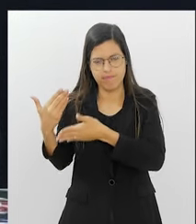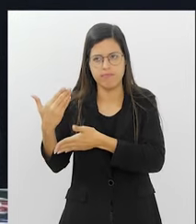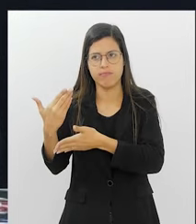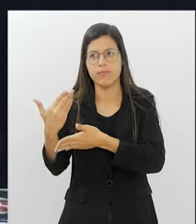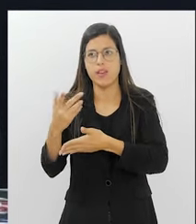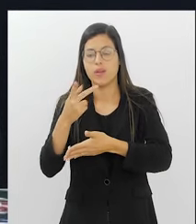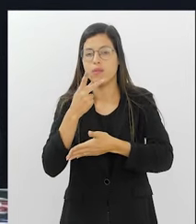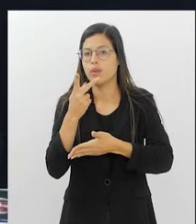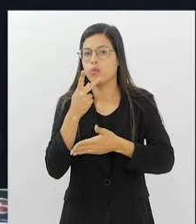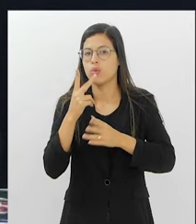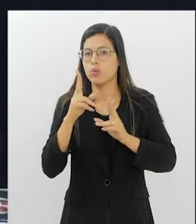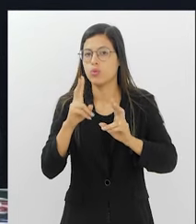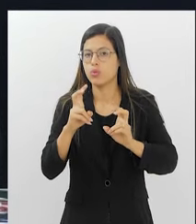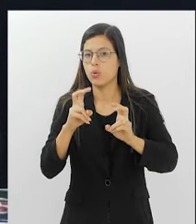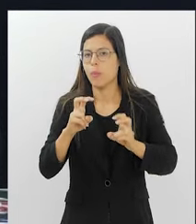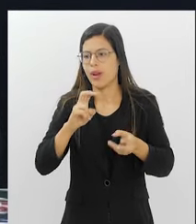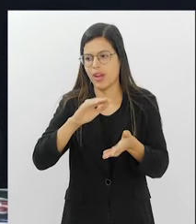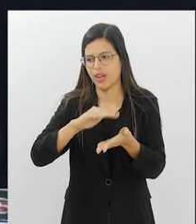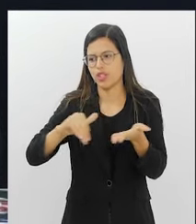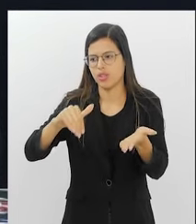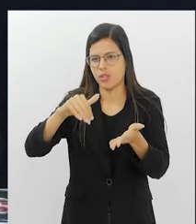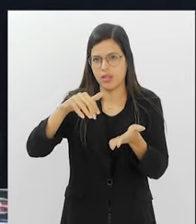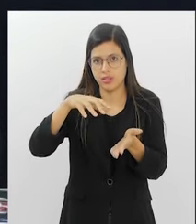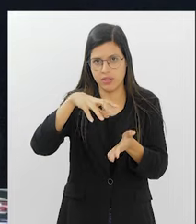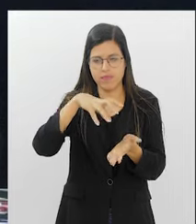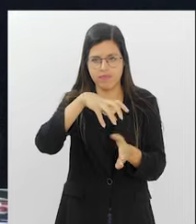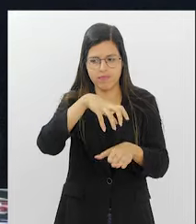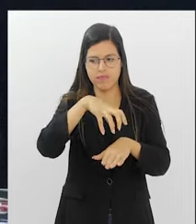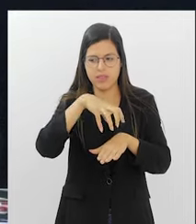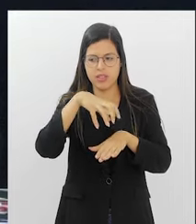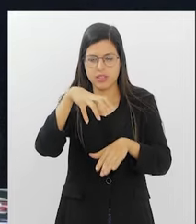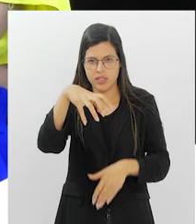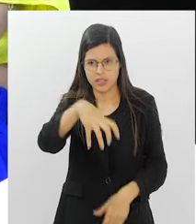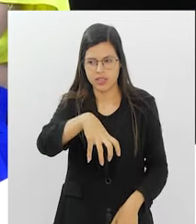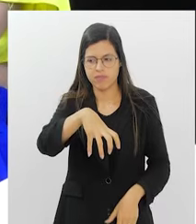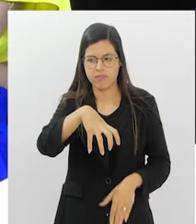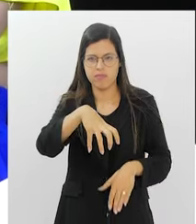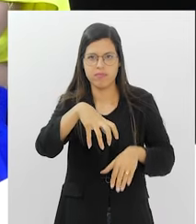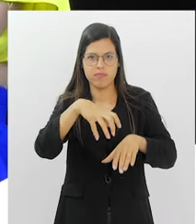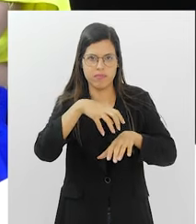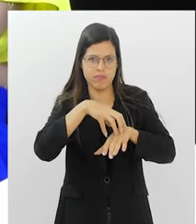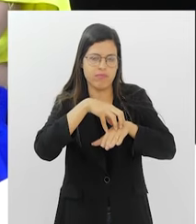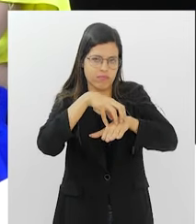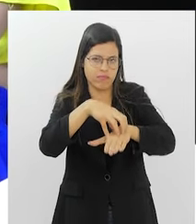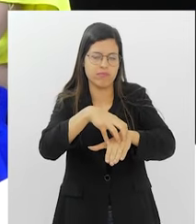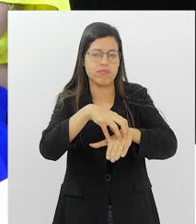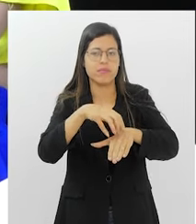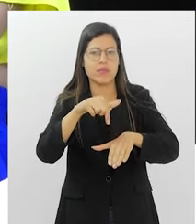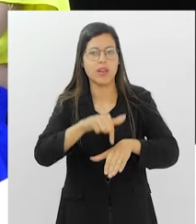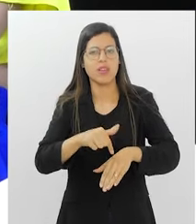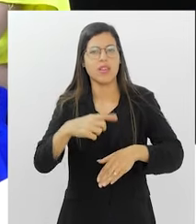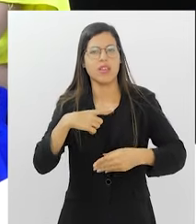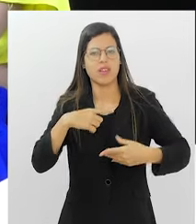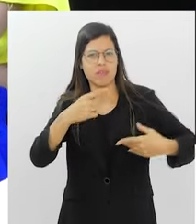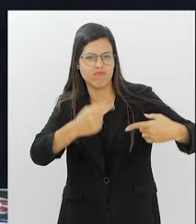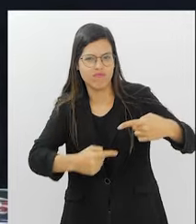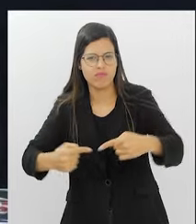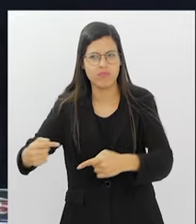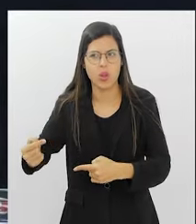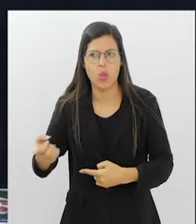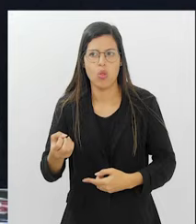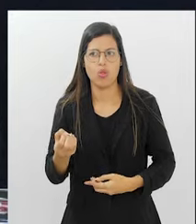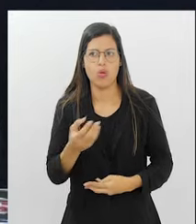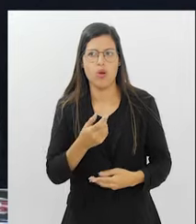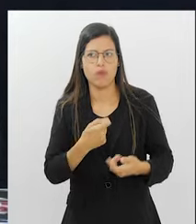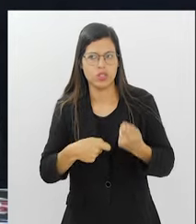há pouco tempo atrás falou sobre a retirada do tripé começou que a gente chama de tripé mas uma algoria né começou a discussão